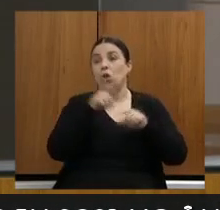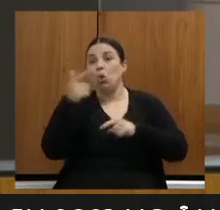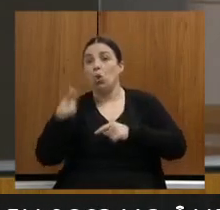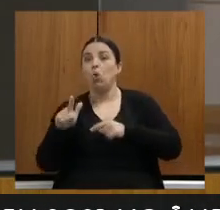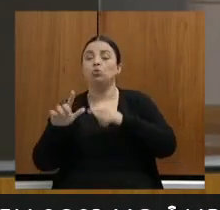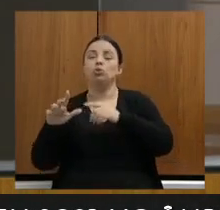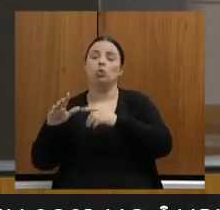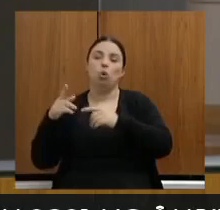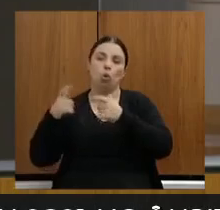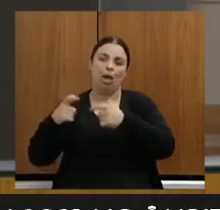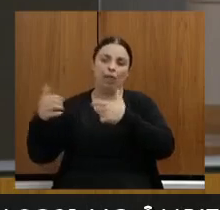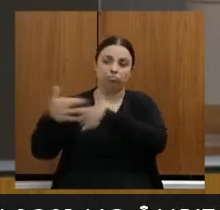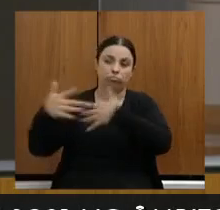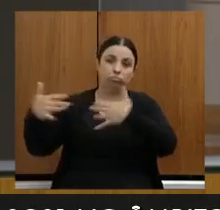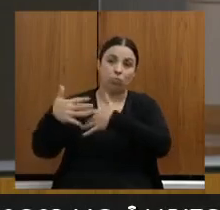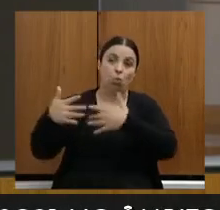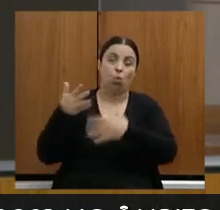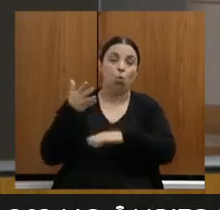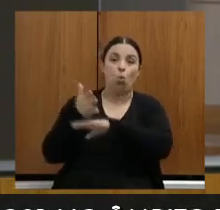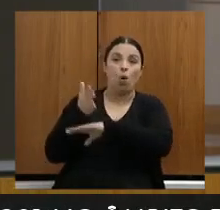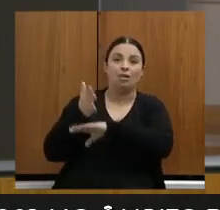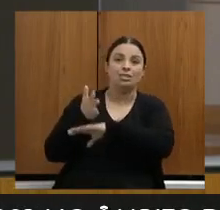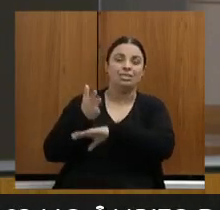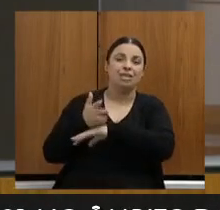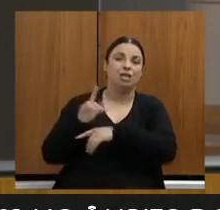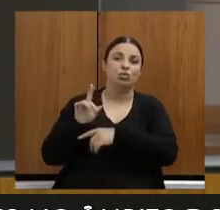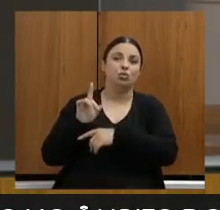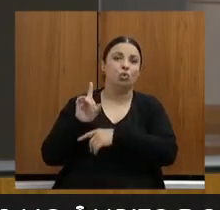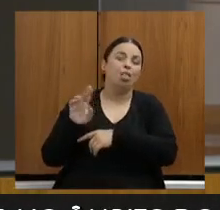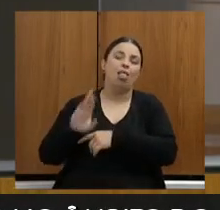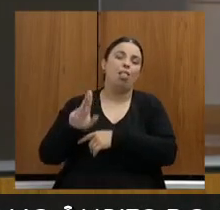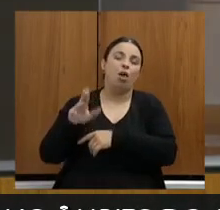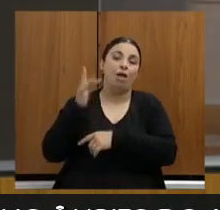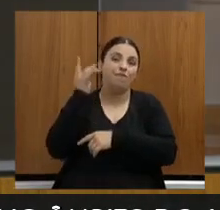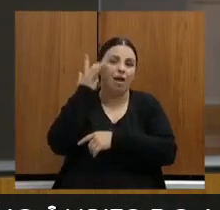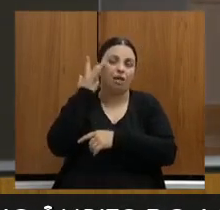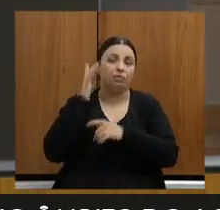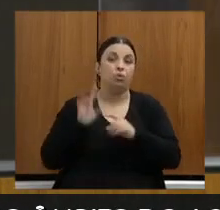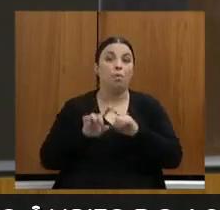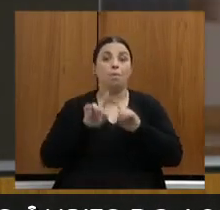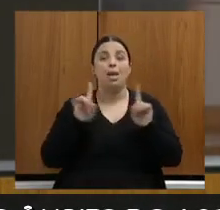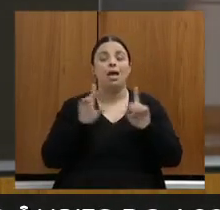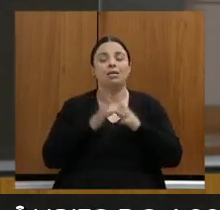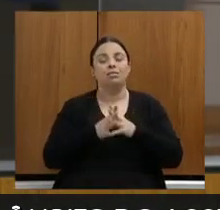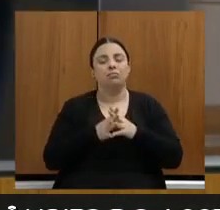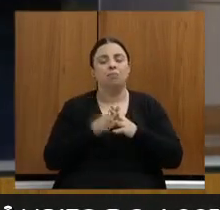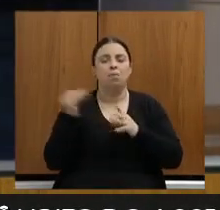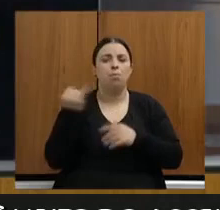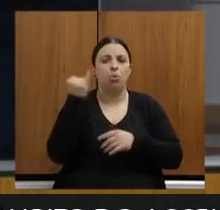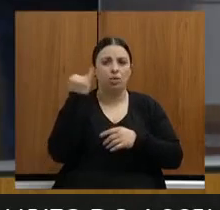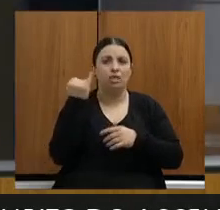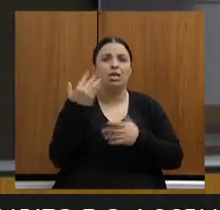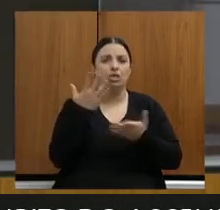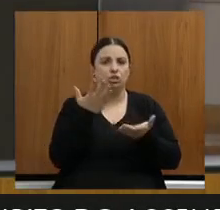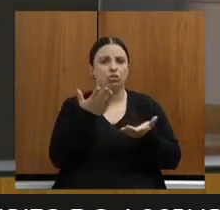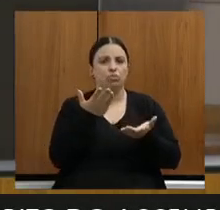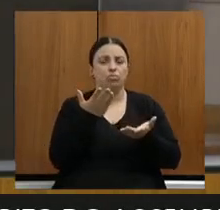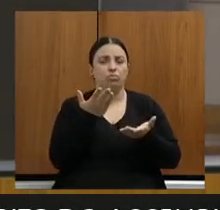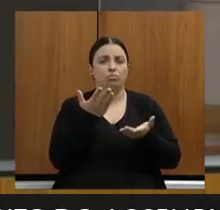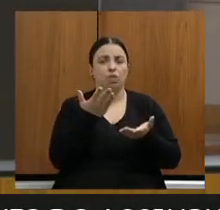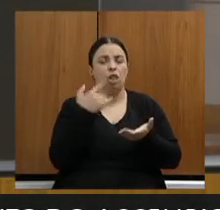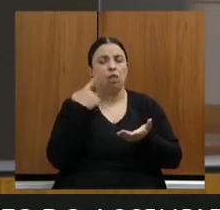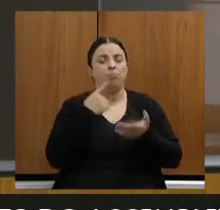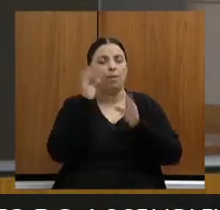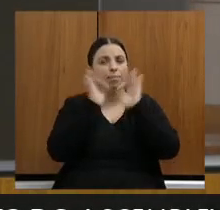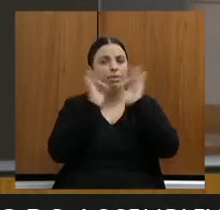outros lugares centros urbanos que que o acesso não é não é tão tão fácil mas eu acho que é importante sabe secretário depois a gente pensar